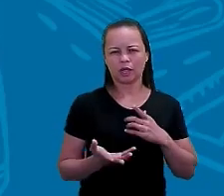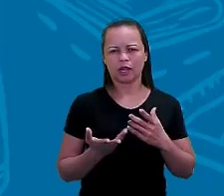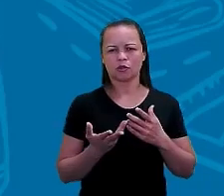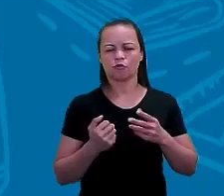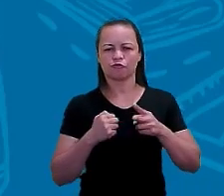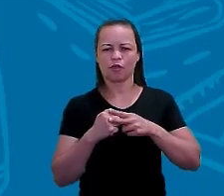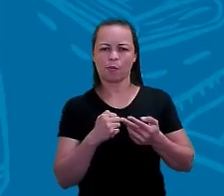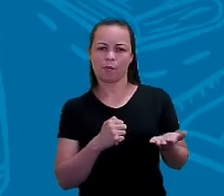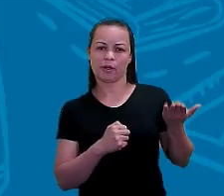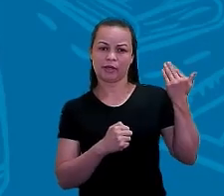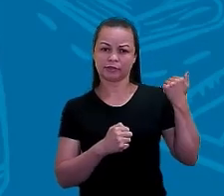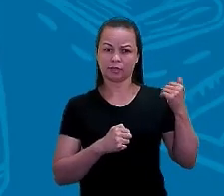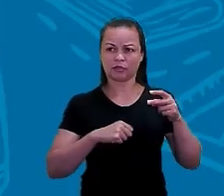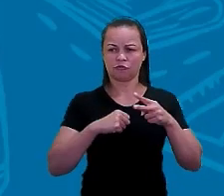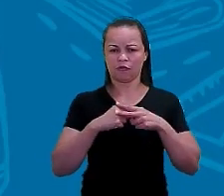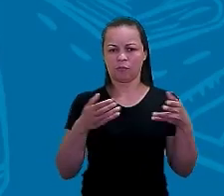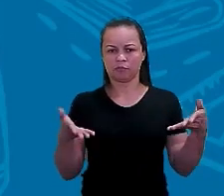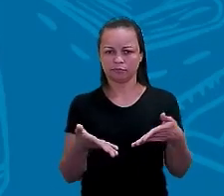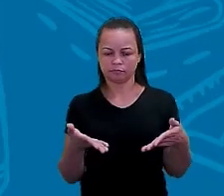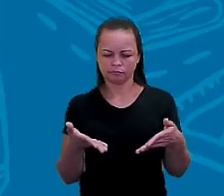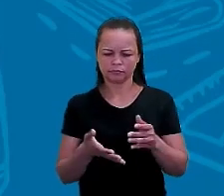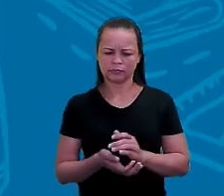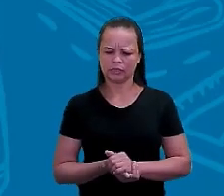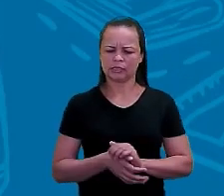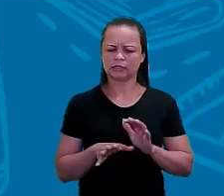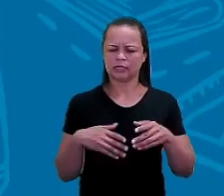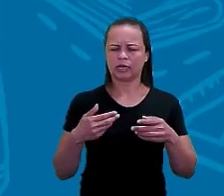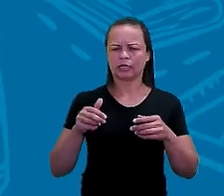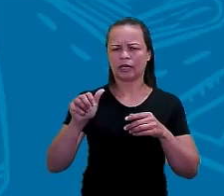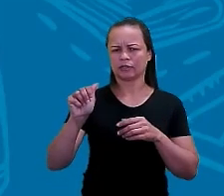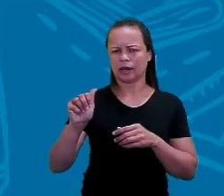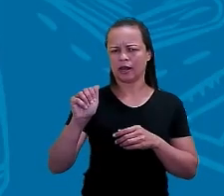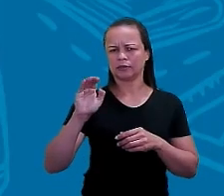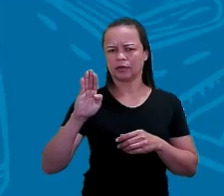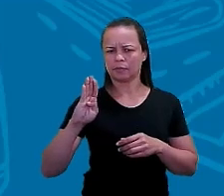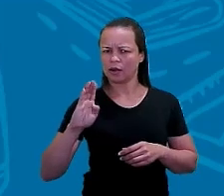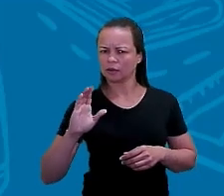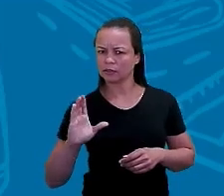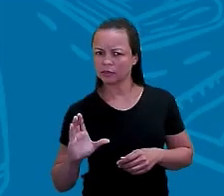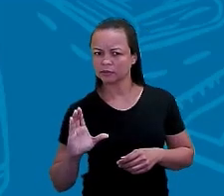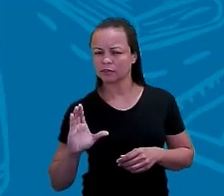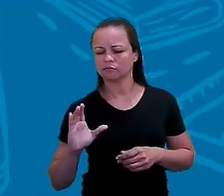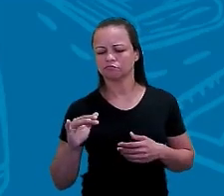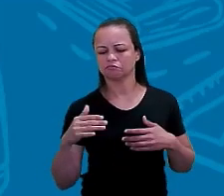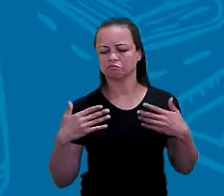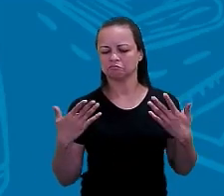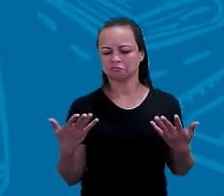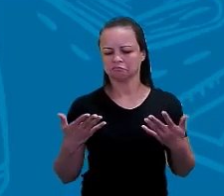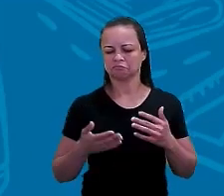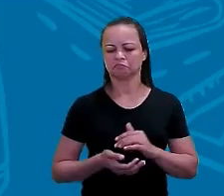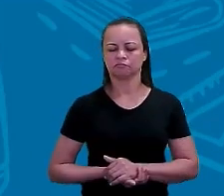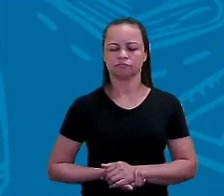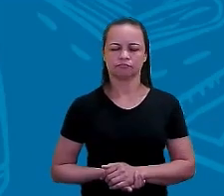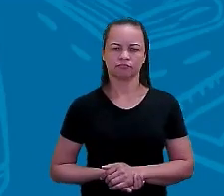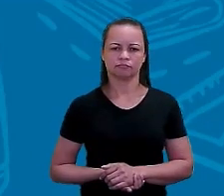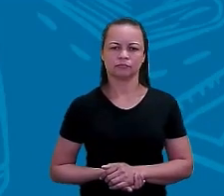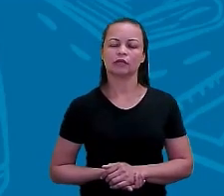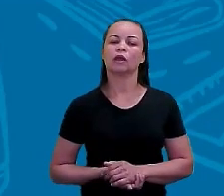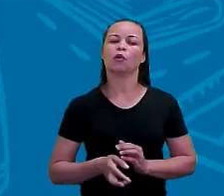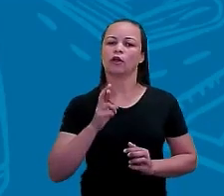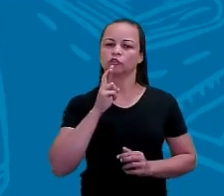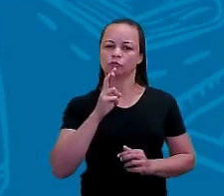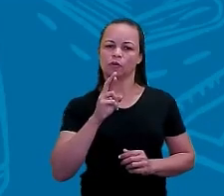será que é lived and live? Será que é lived and lived? Ou será que é was, live and live? O correto